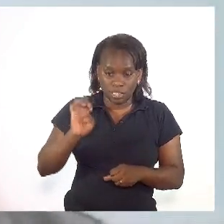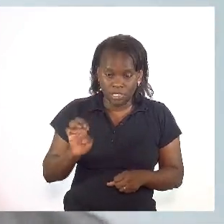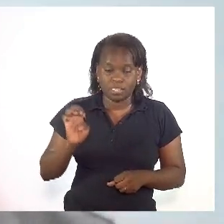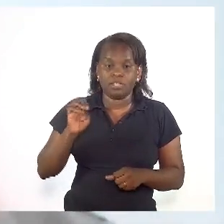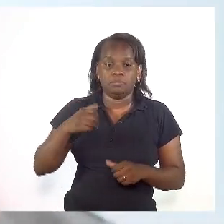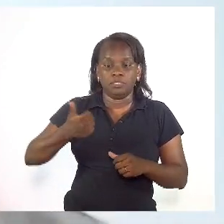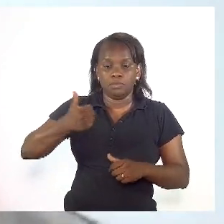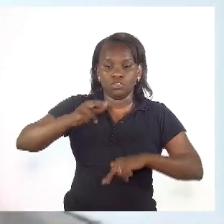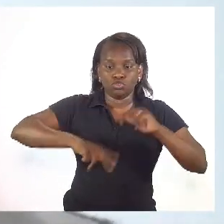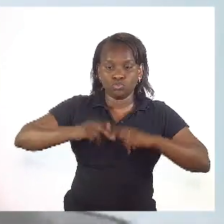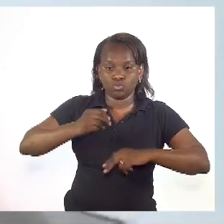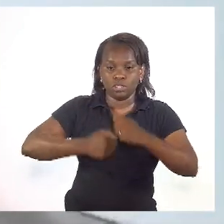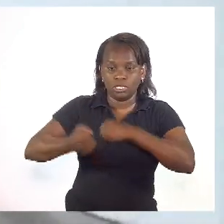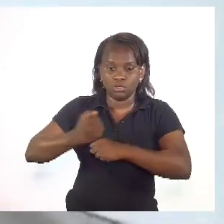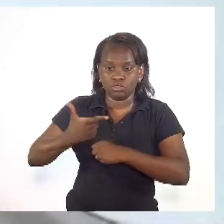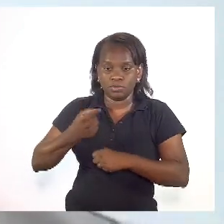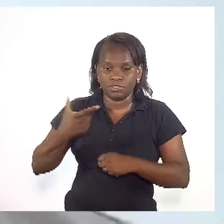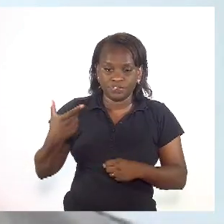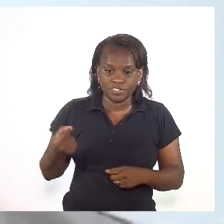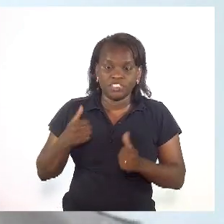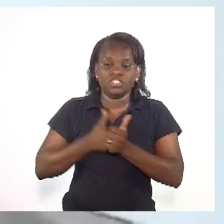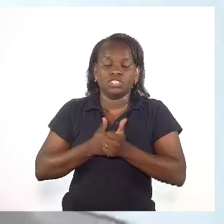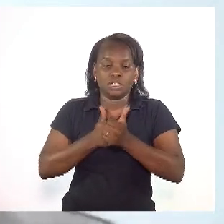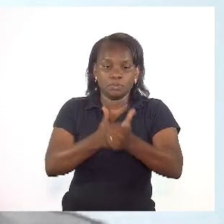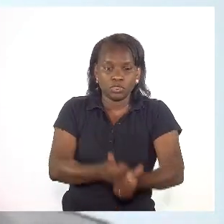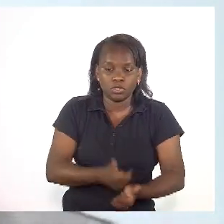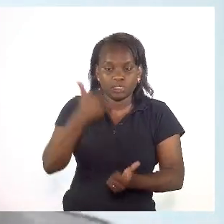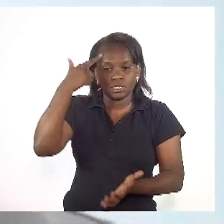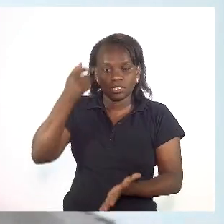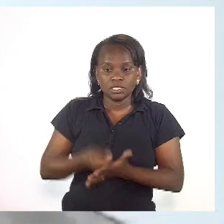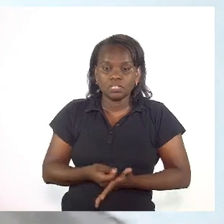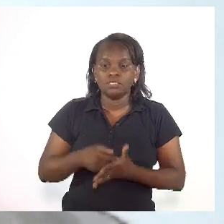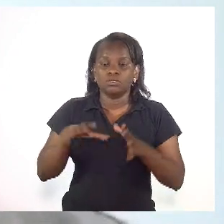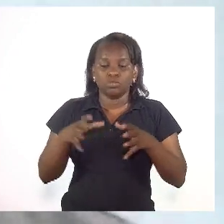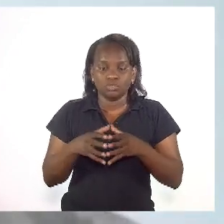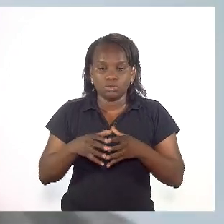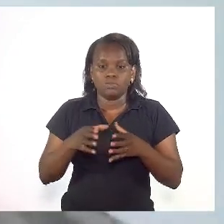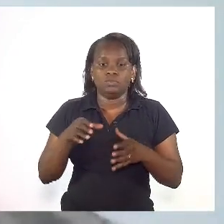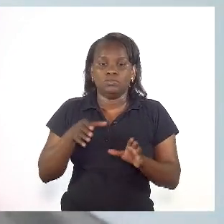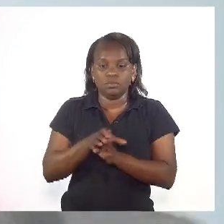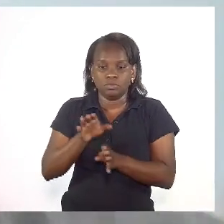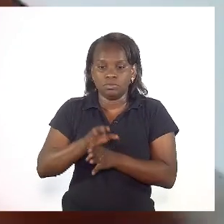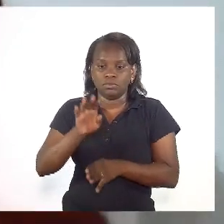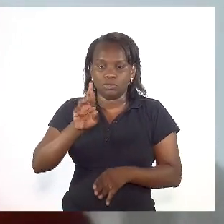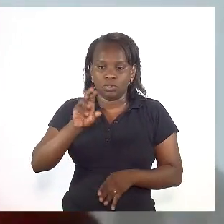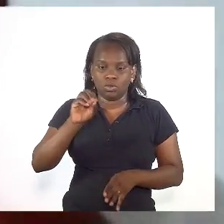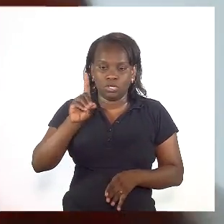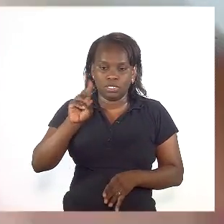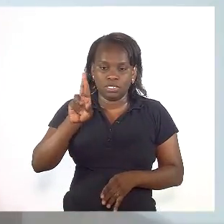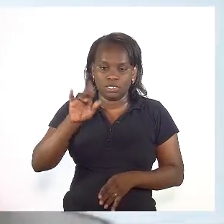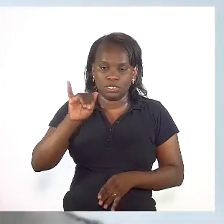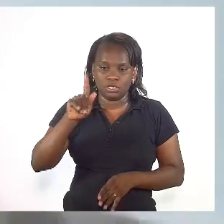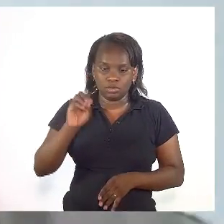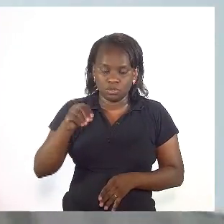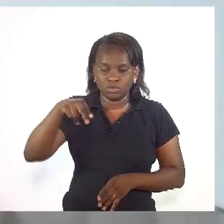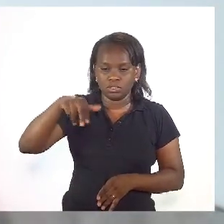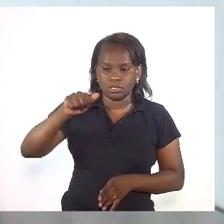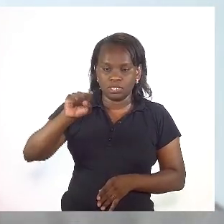1º de junho de 2020, que acompanhou o parecer do conselheiro Rodrigo Nascimento,